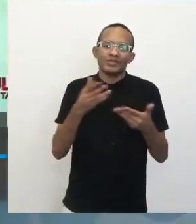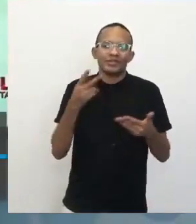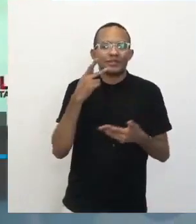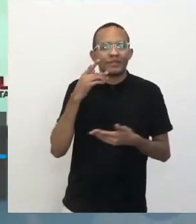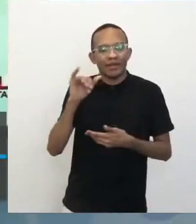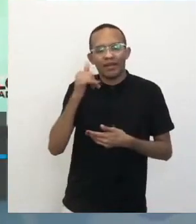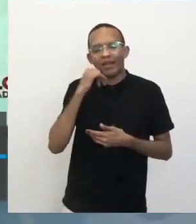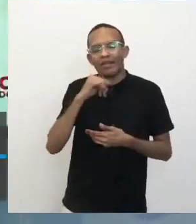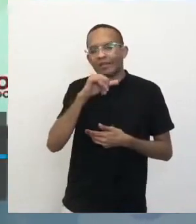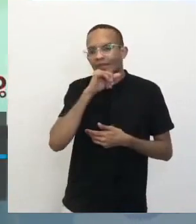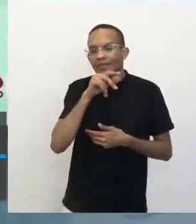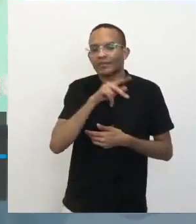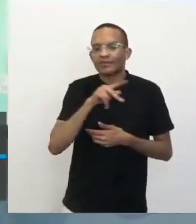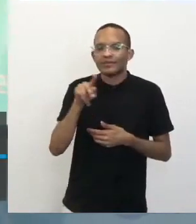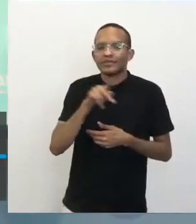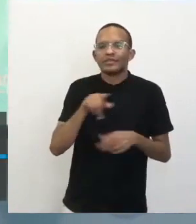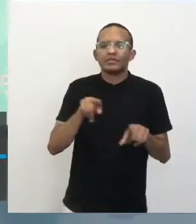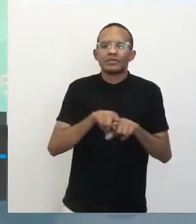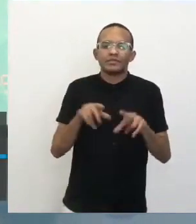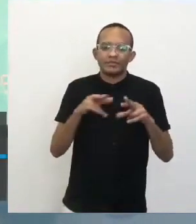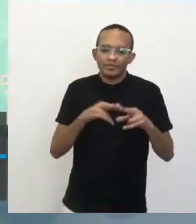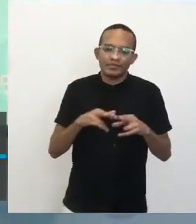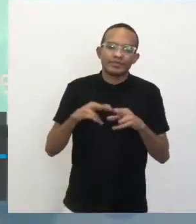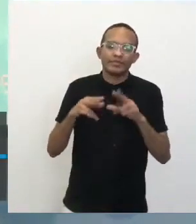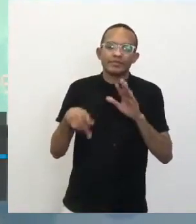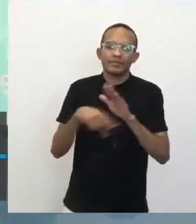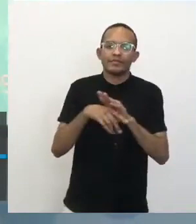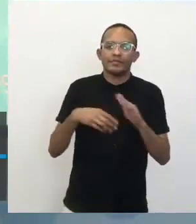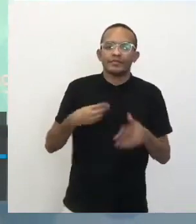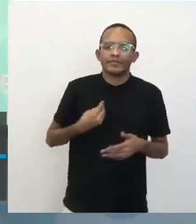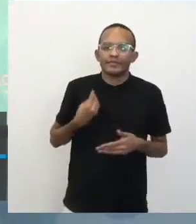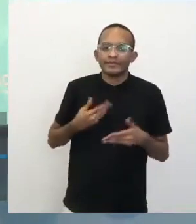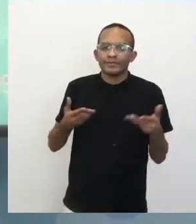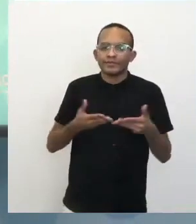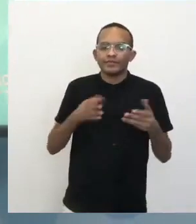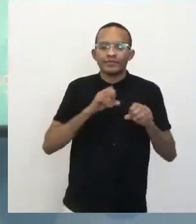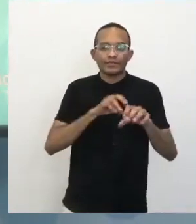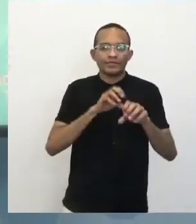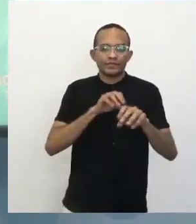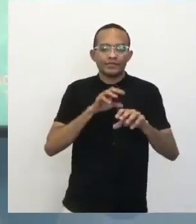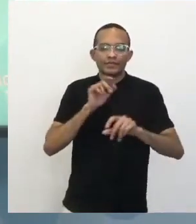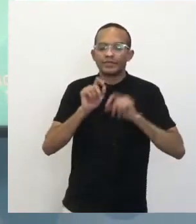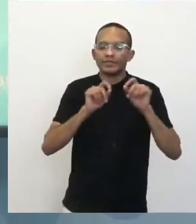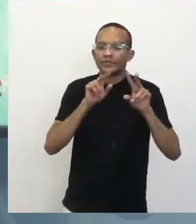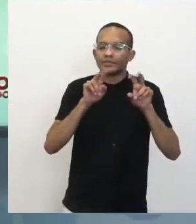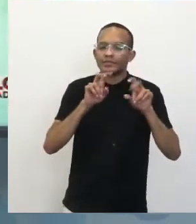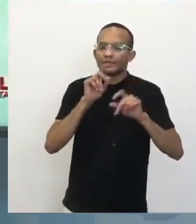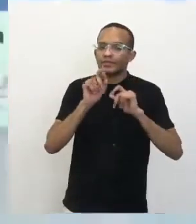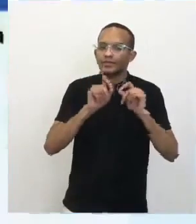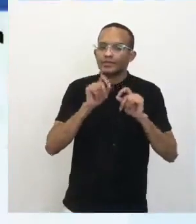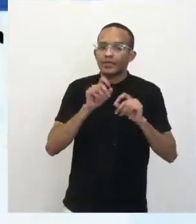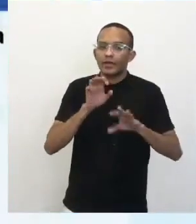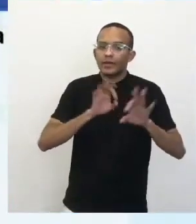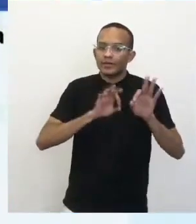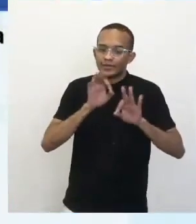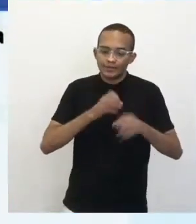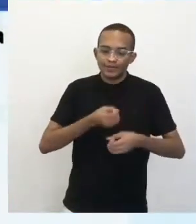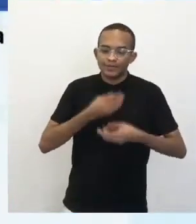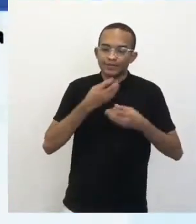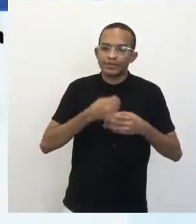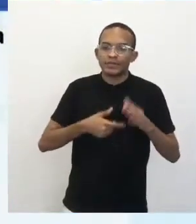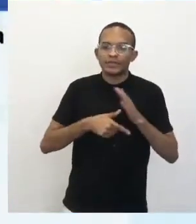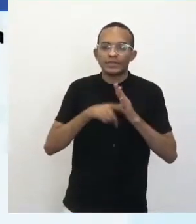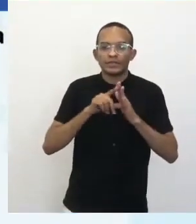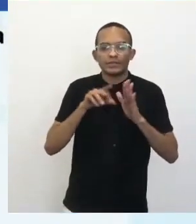pais, professores, alunos da rede, que estão conosco aqui. A nossa aula de hoje, o tema dela é Operação Poética